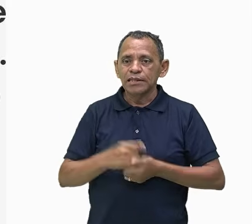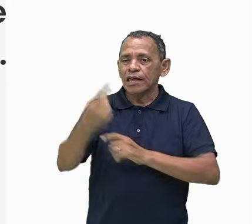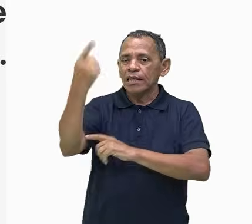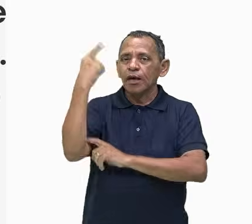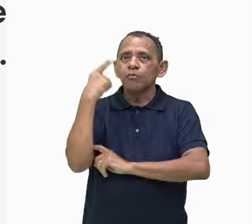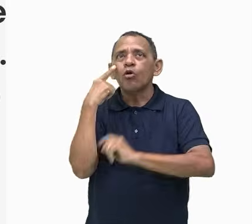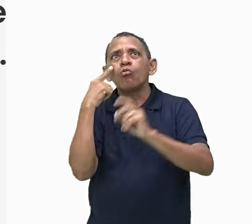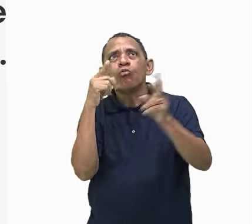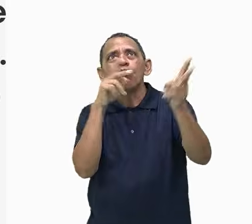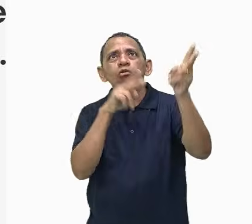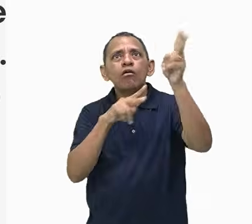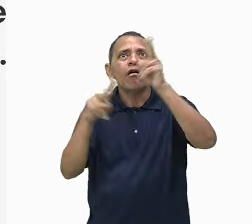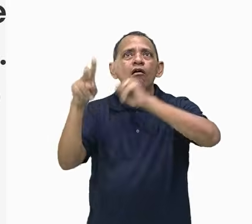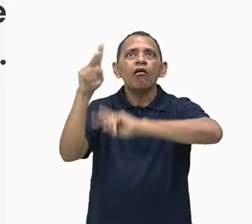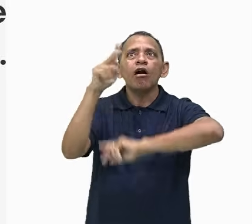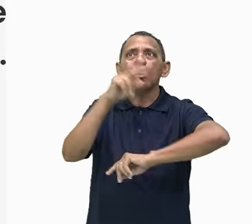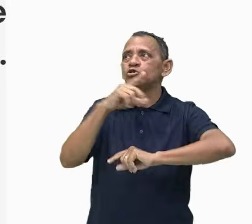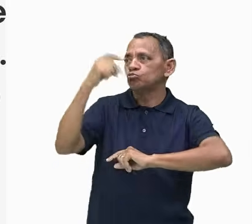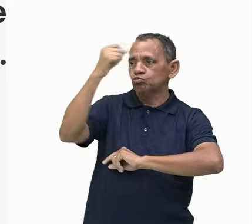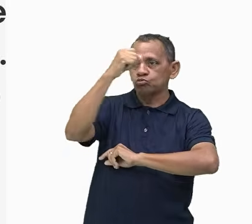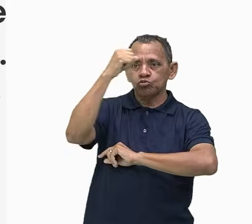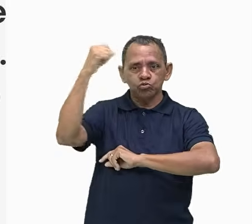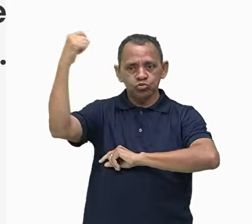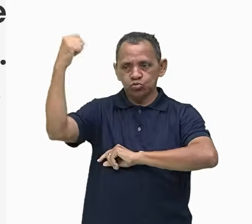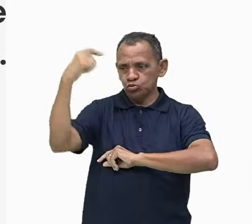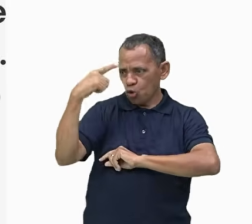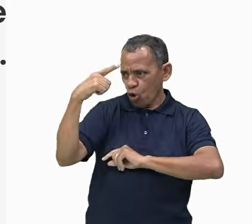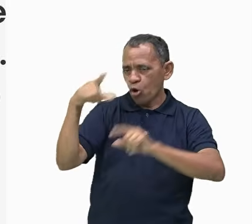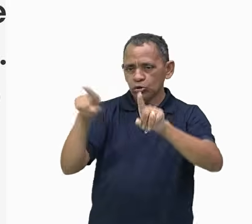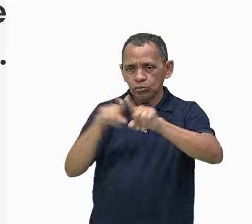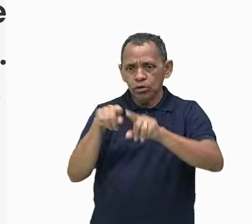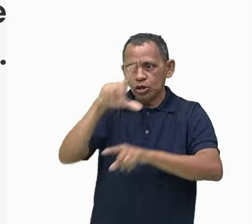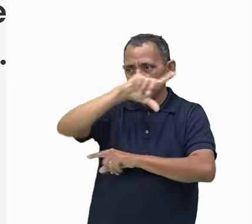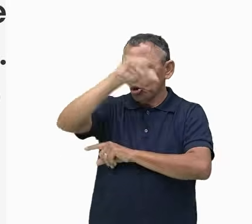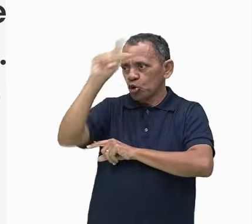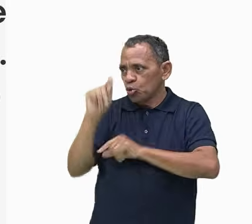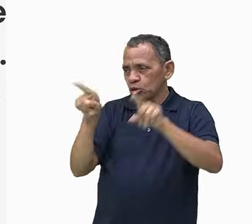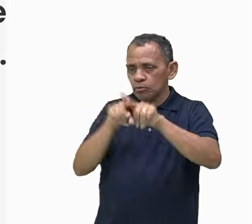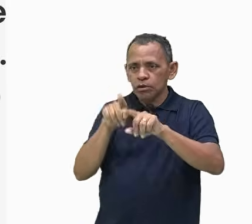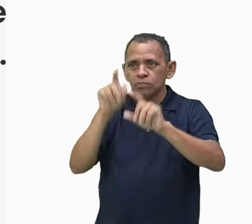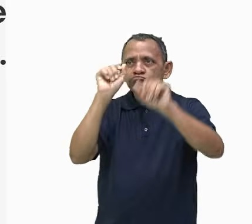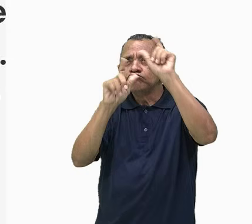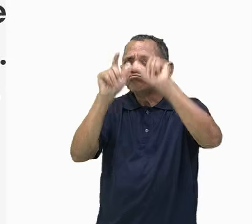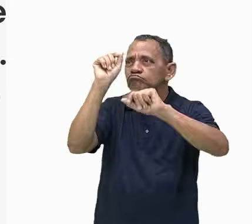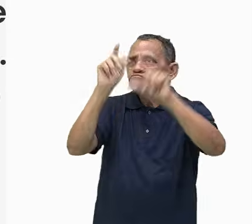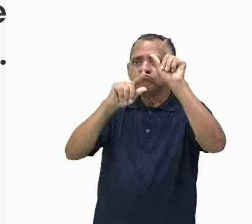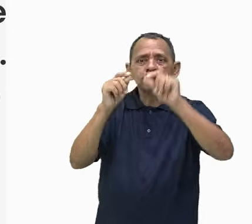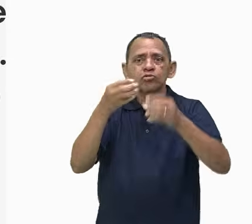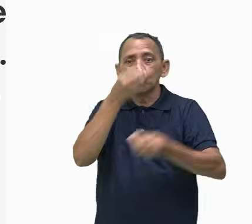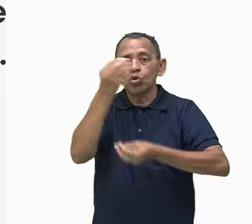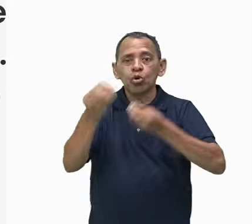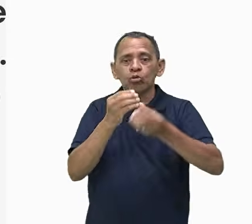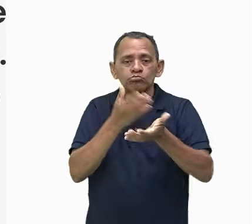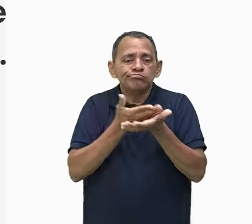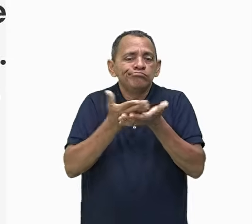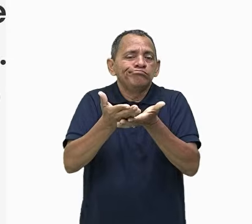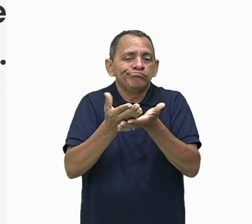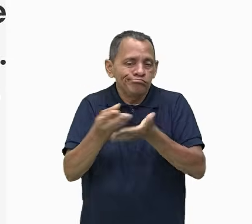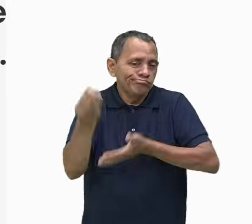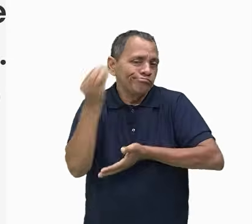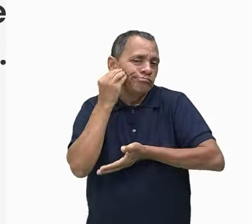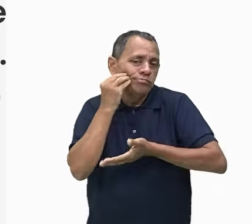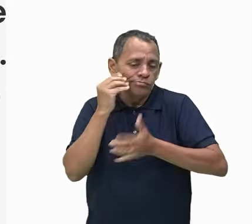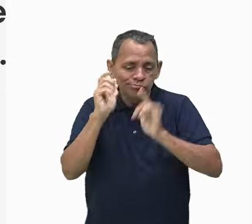a natureza, olhando o sol, olhando a lua, olhando as estrelas, tá? Então, assim, o início das tentativas de